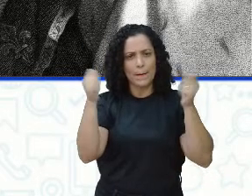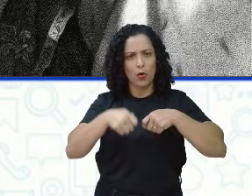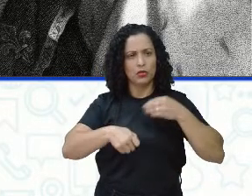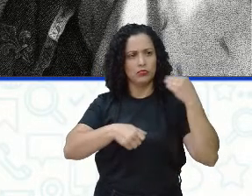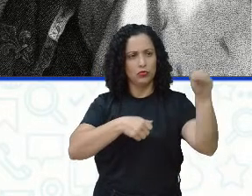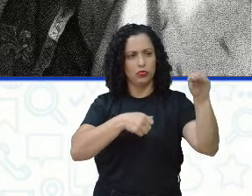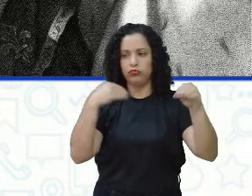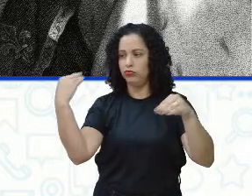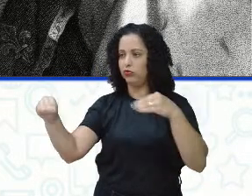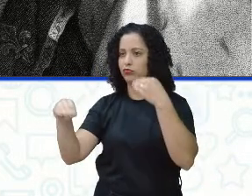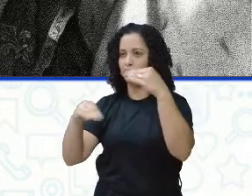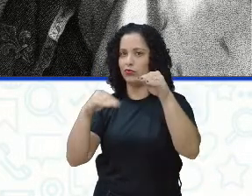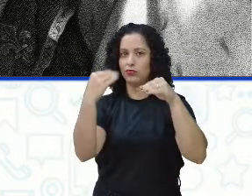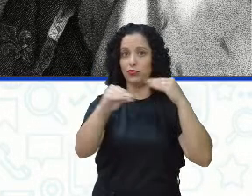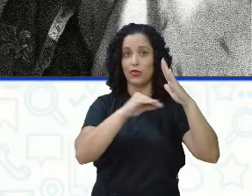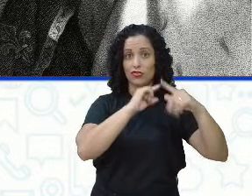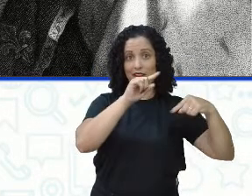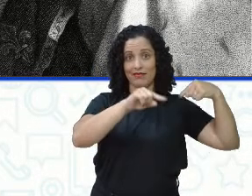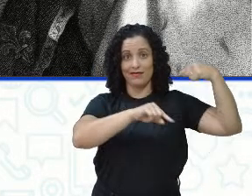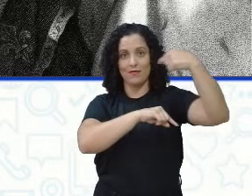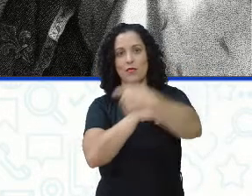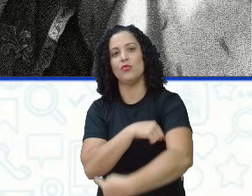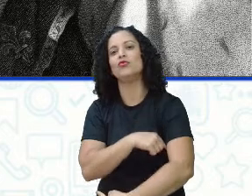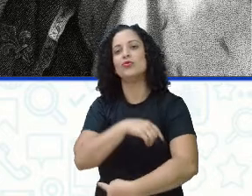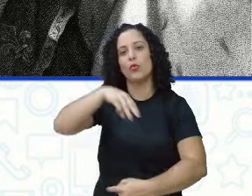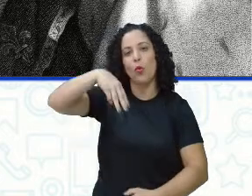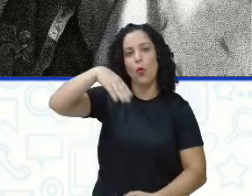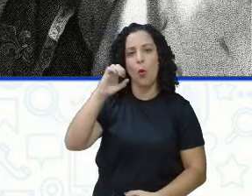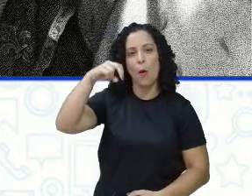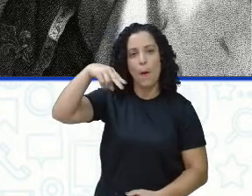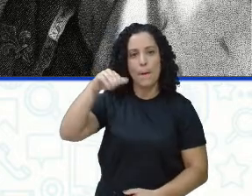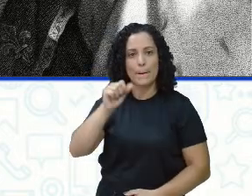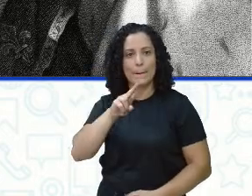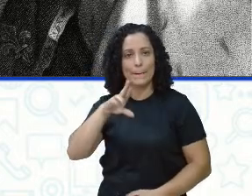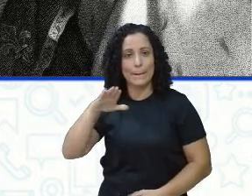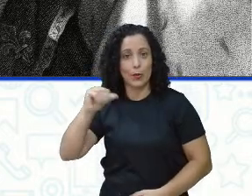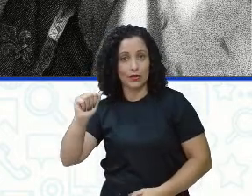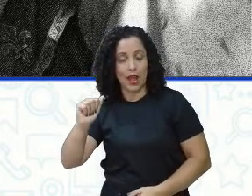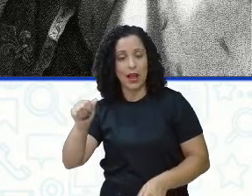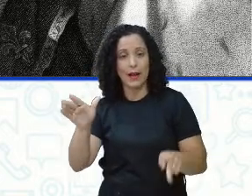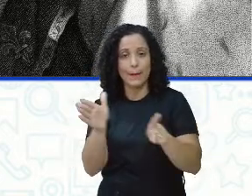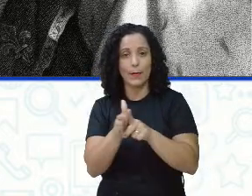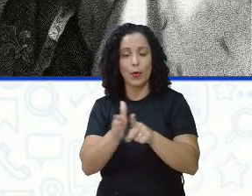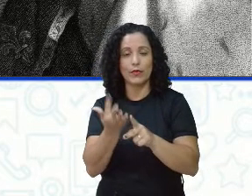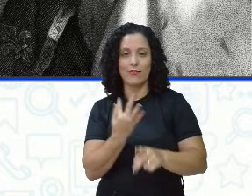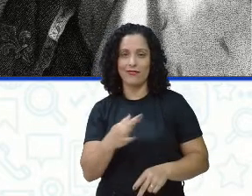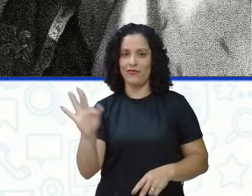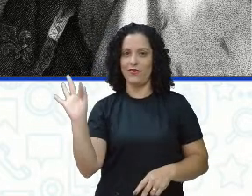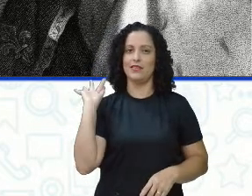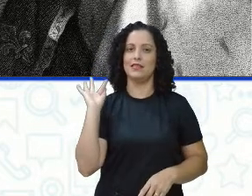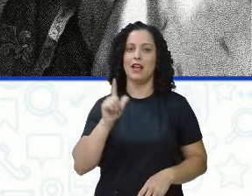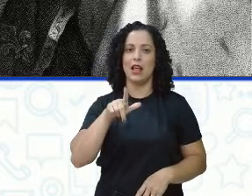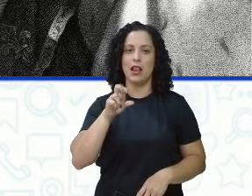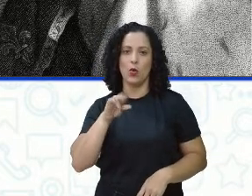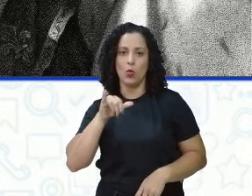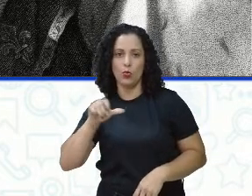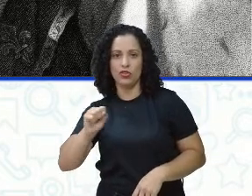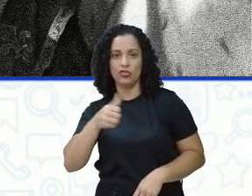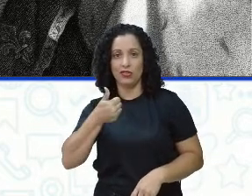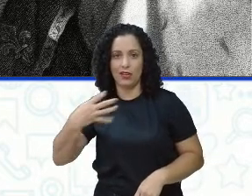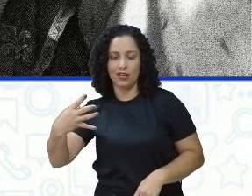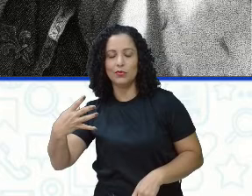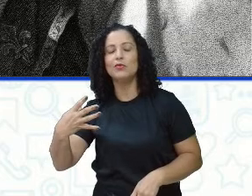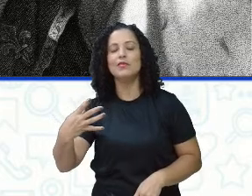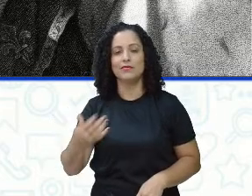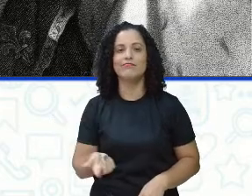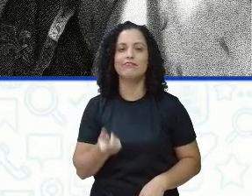já bem posterior do monarca Luís XIV lá na França no século XVII, tá certo? E ele não